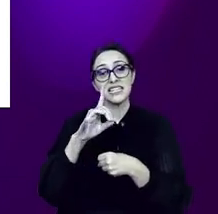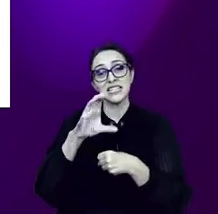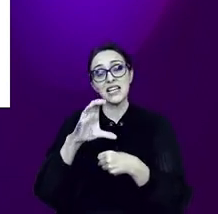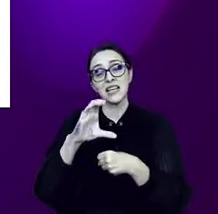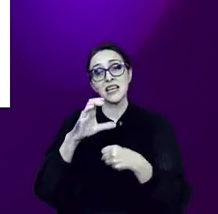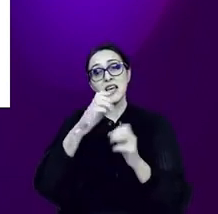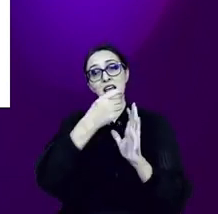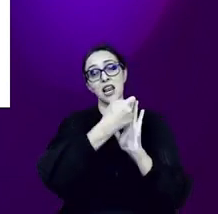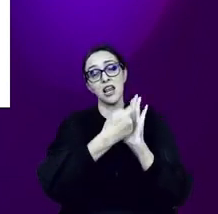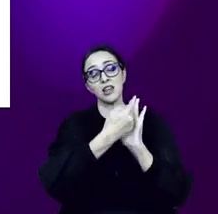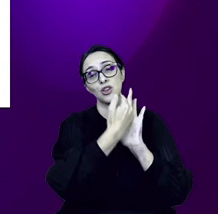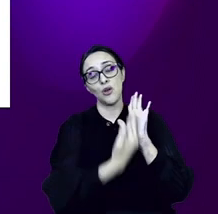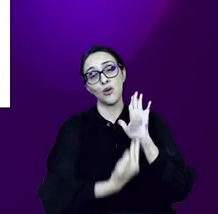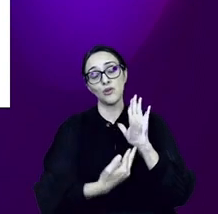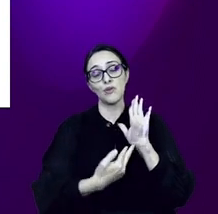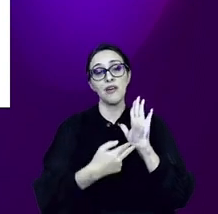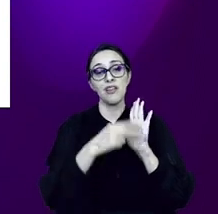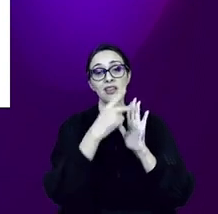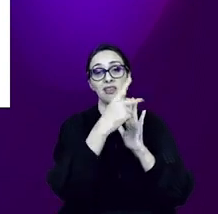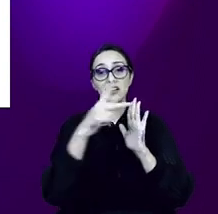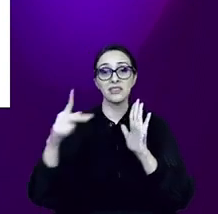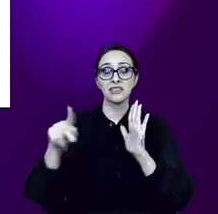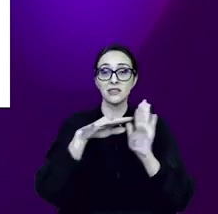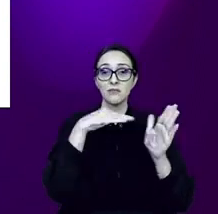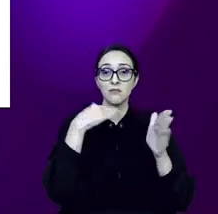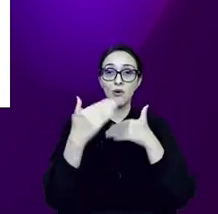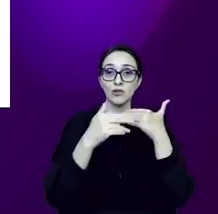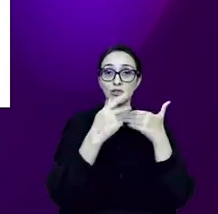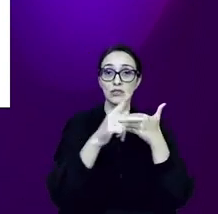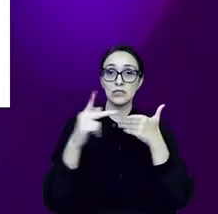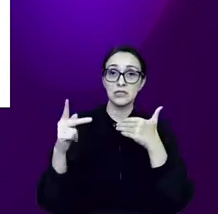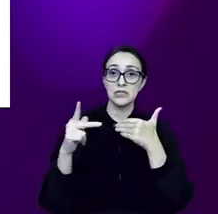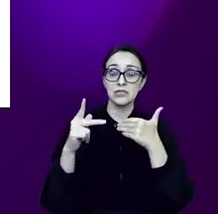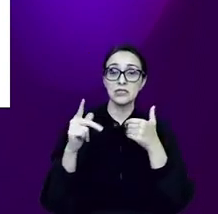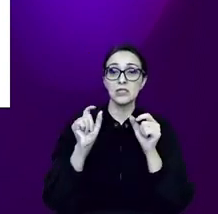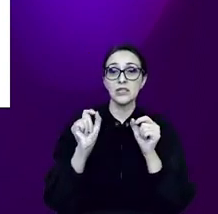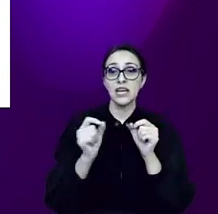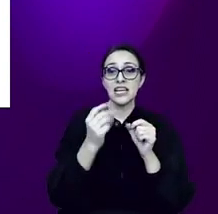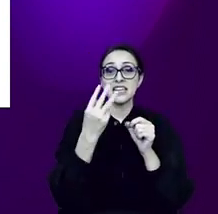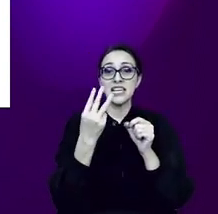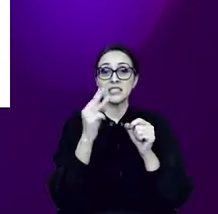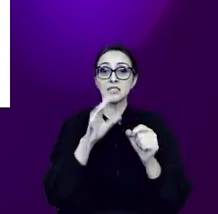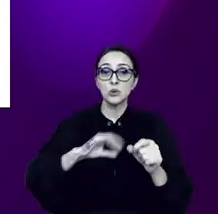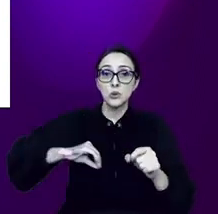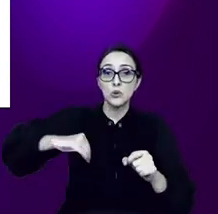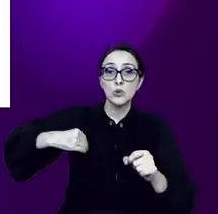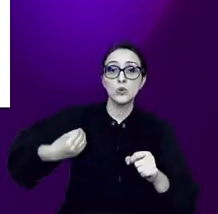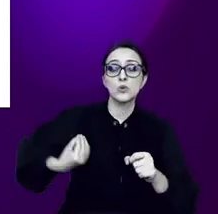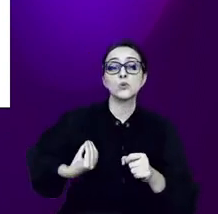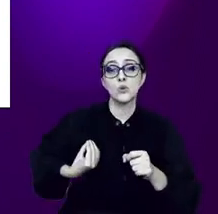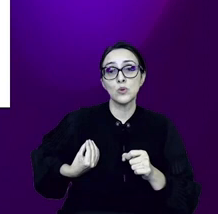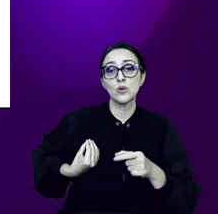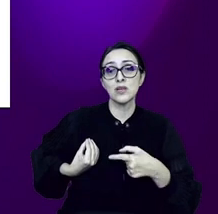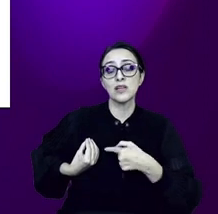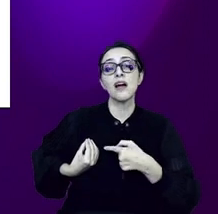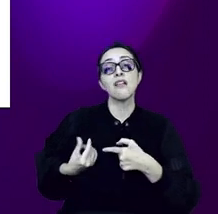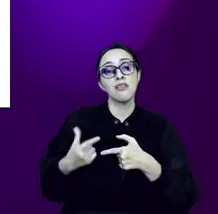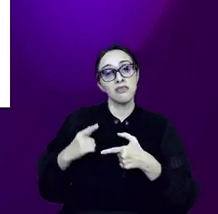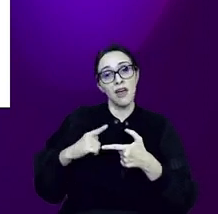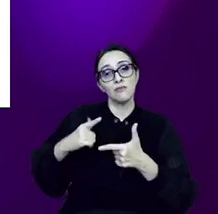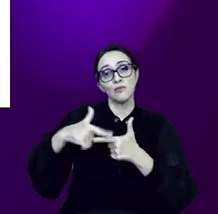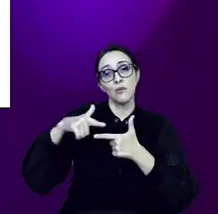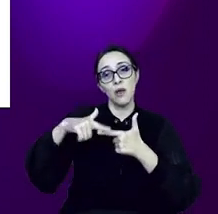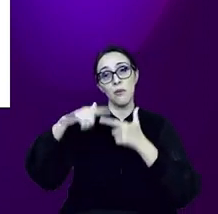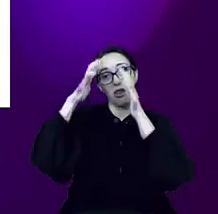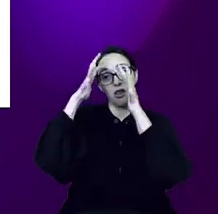e destes, né, para cada morte com TCE grave, cerca de 3 sobreviventes com alguma sequela neurológica. A gente